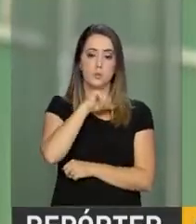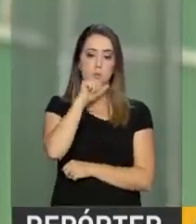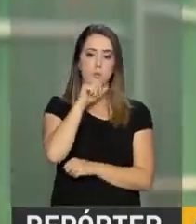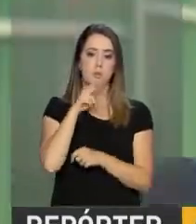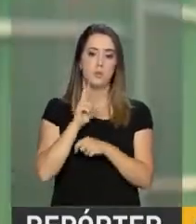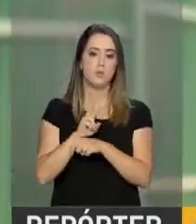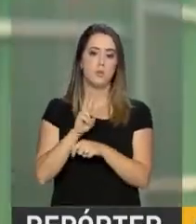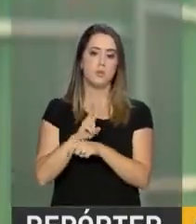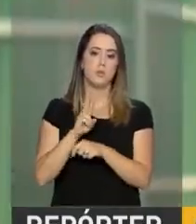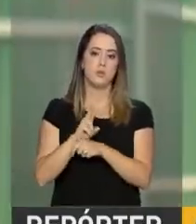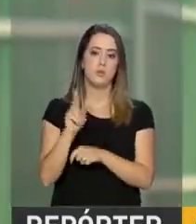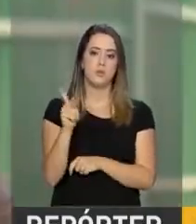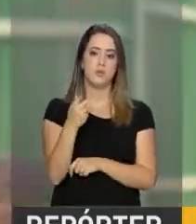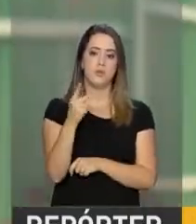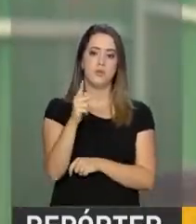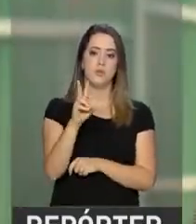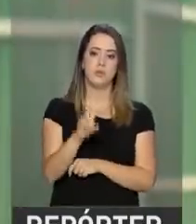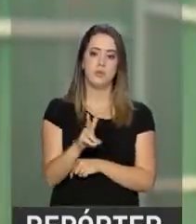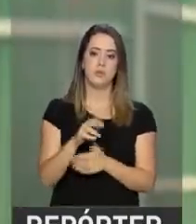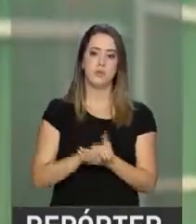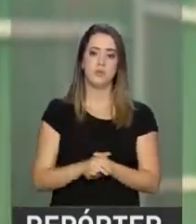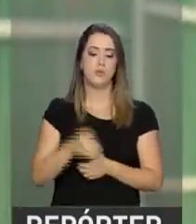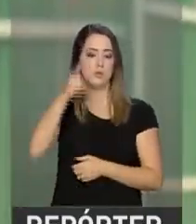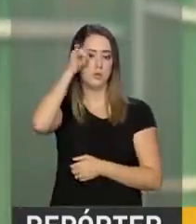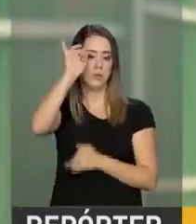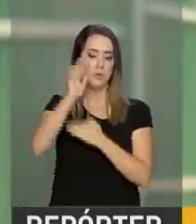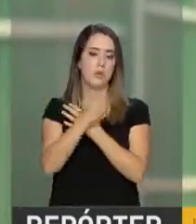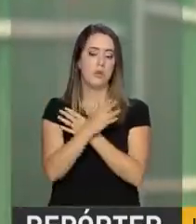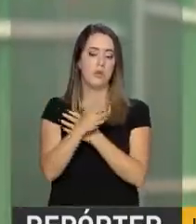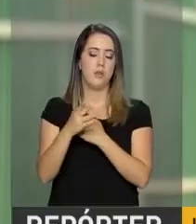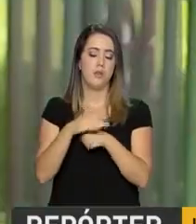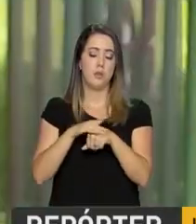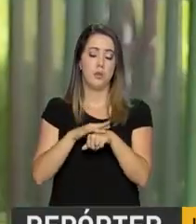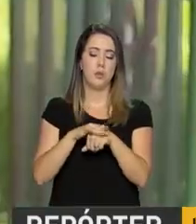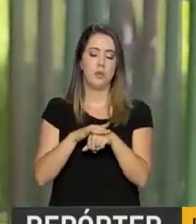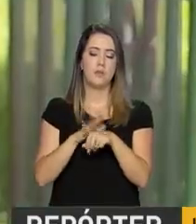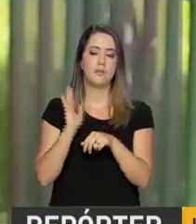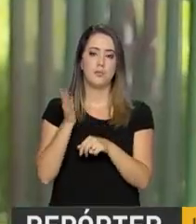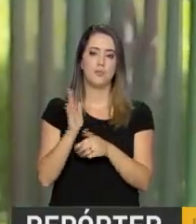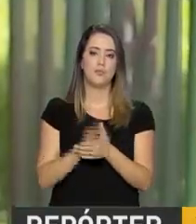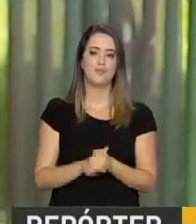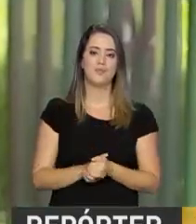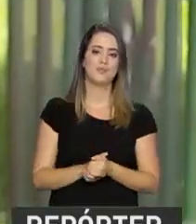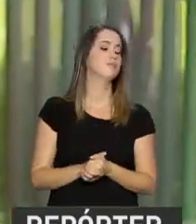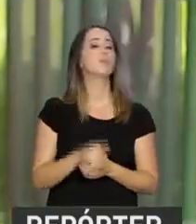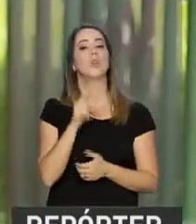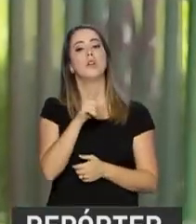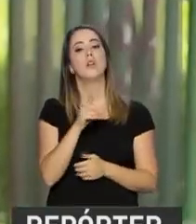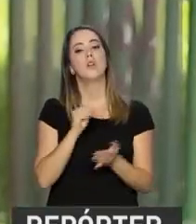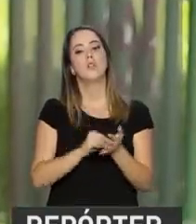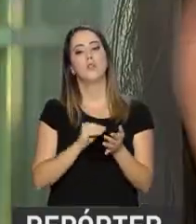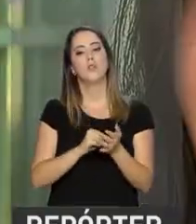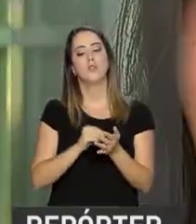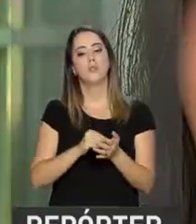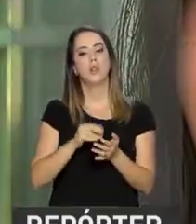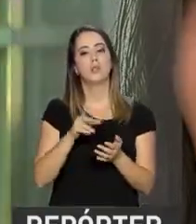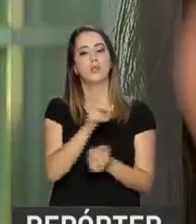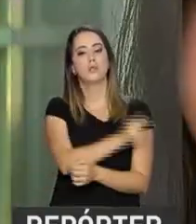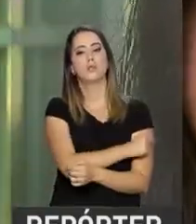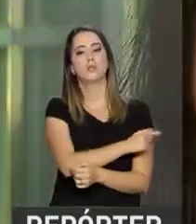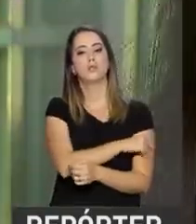vai voltar para tomar a segunda dos km prevenir as doenças e tal já a família ainda não se vacinou contra hpv